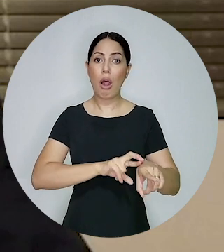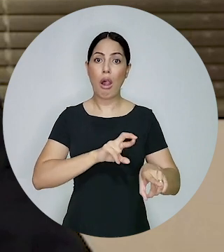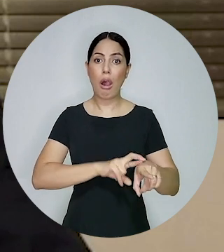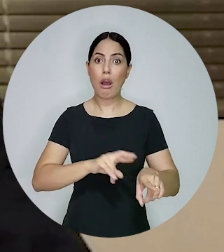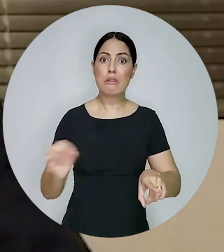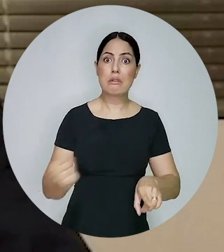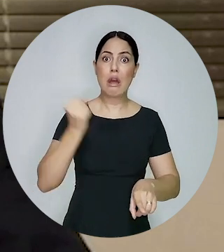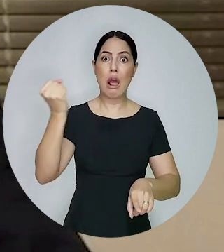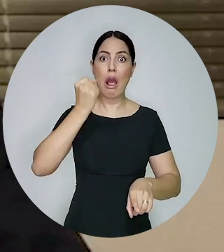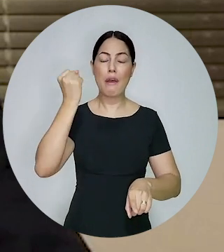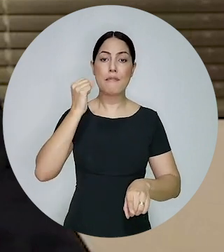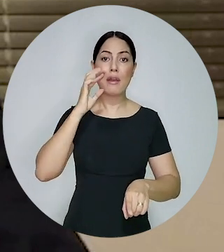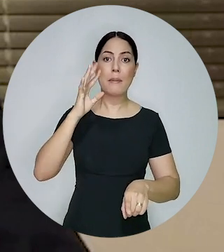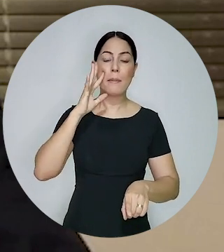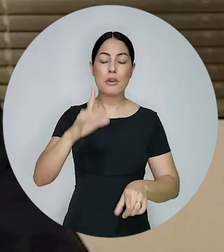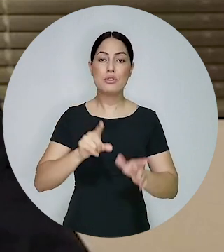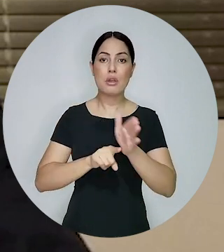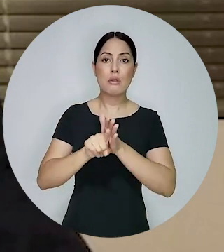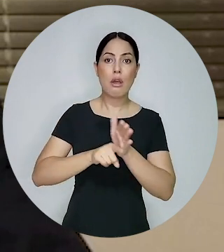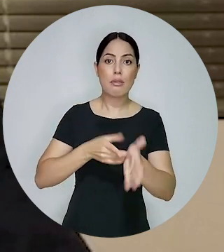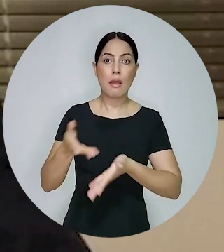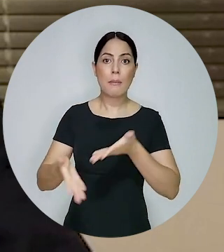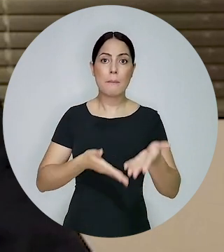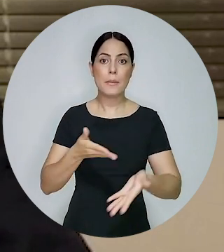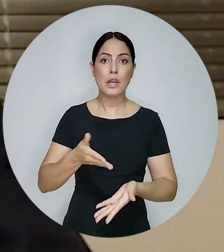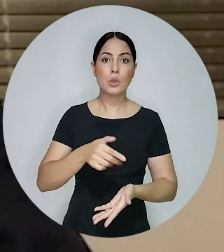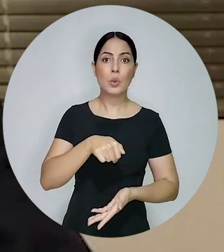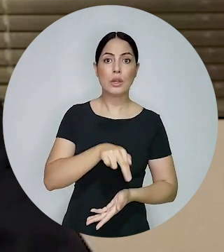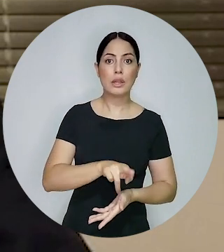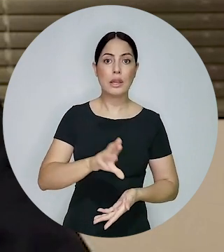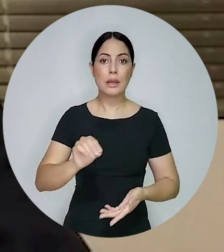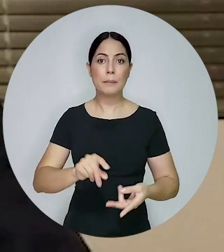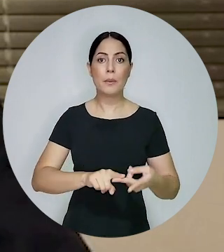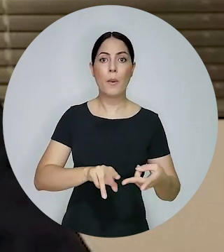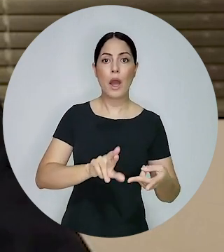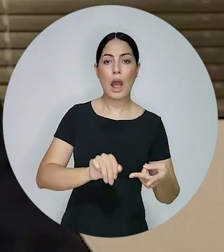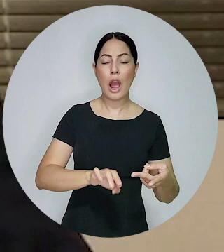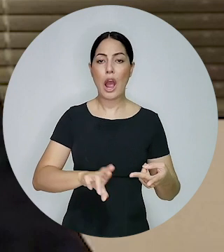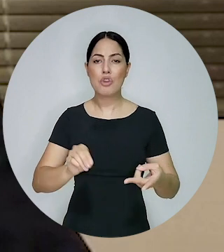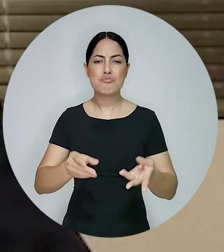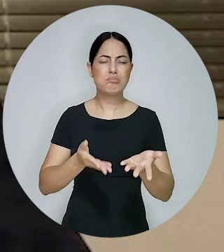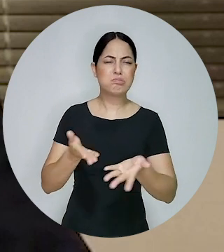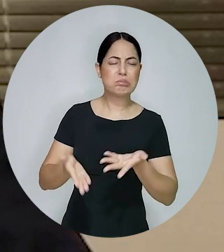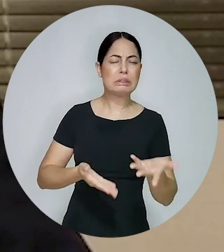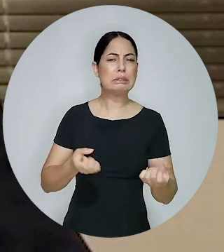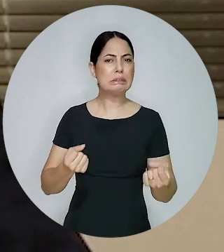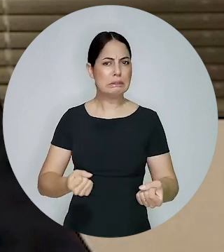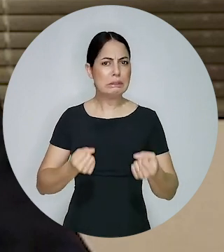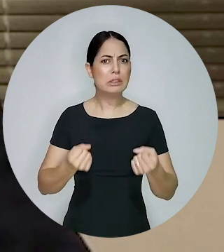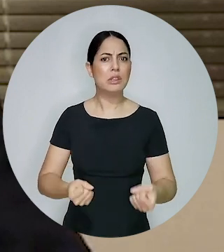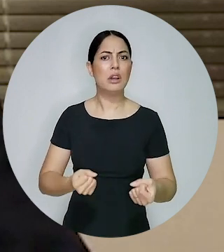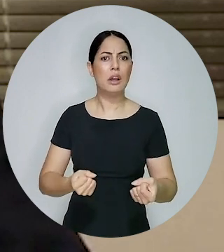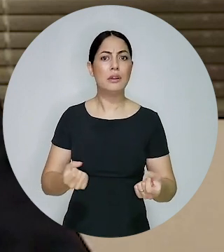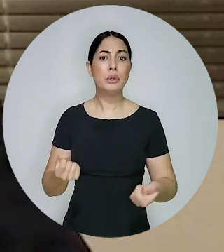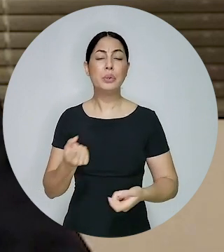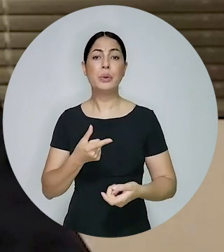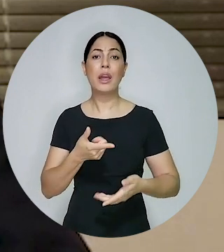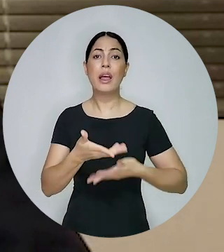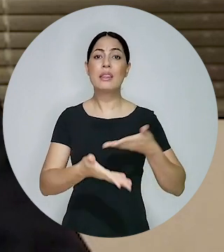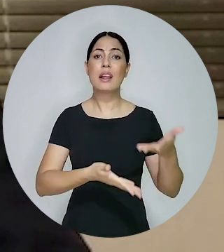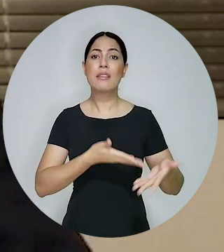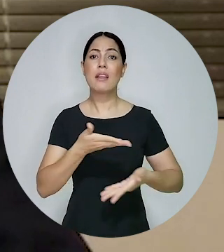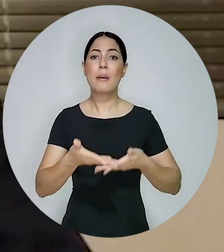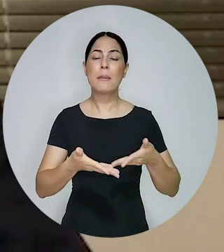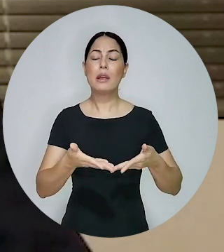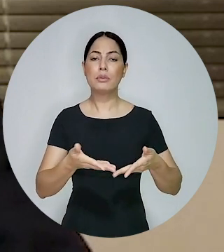mais doloroso você se submeter a sessões de quimioterapia, de radioterapia, do que simplesmente fazer um exame dentro de um